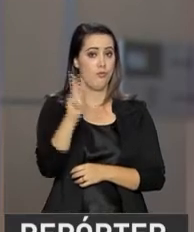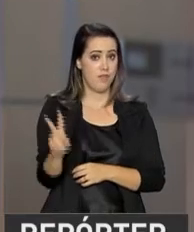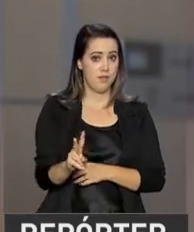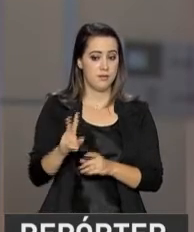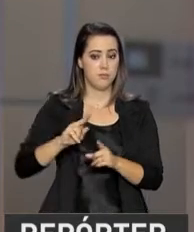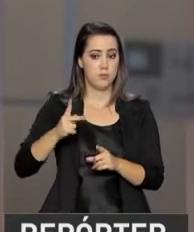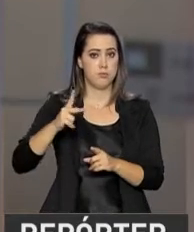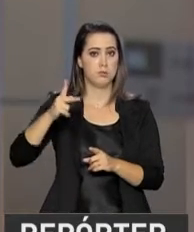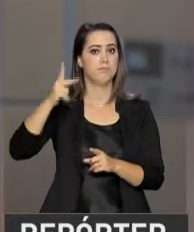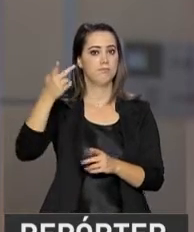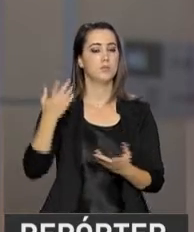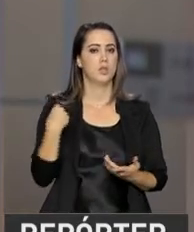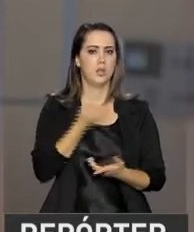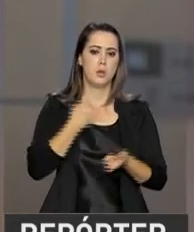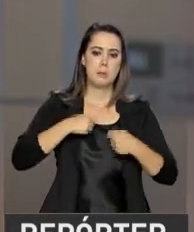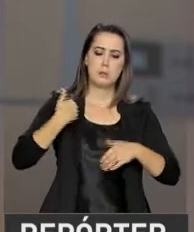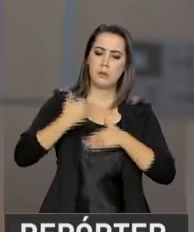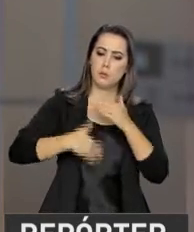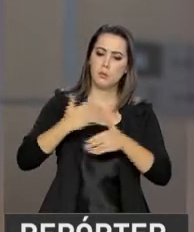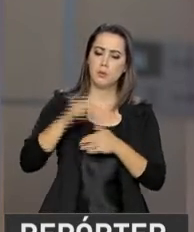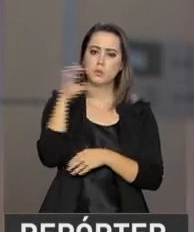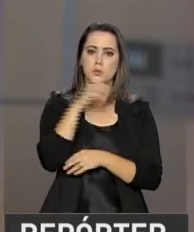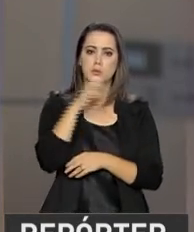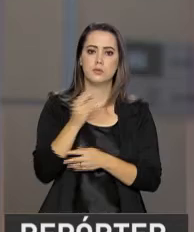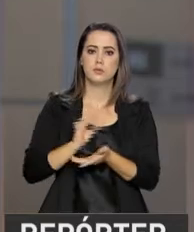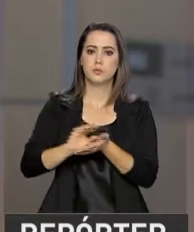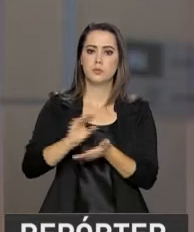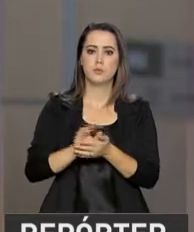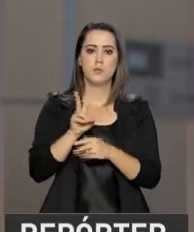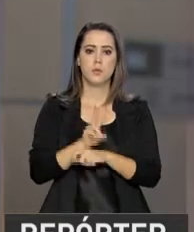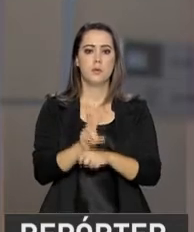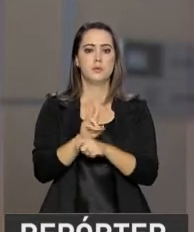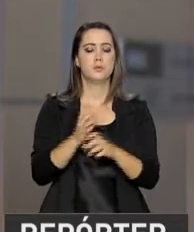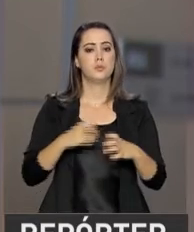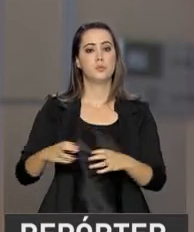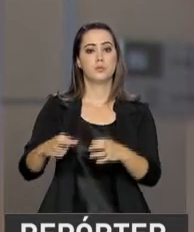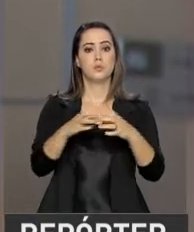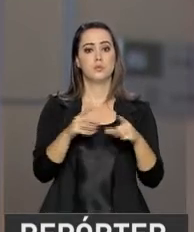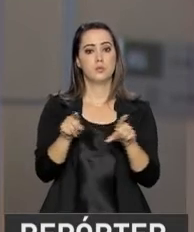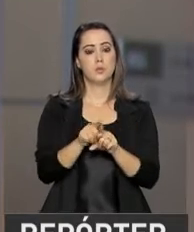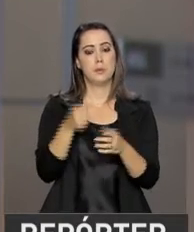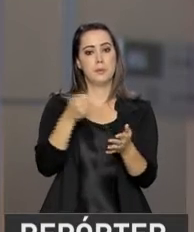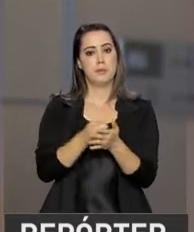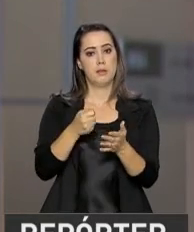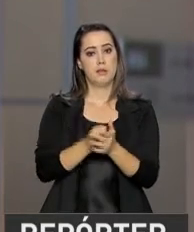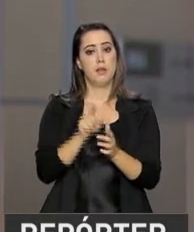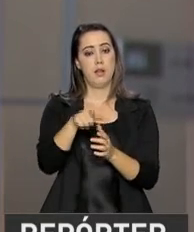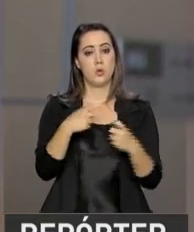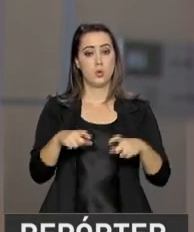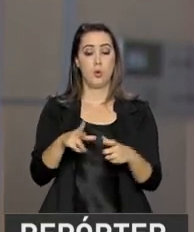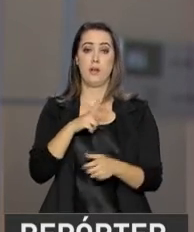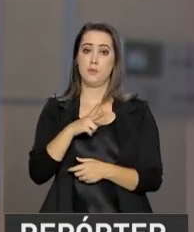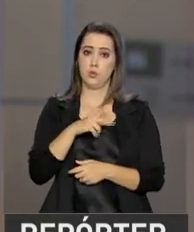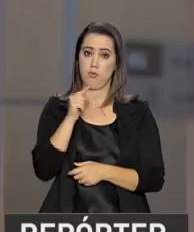basicamente que nós temos que acelerar investir pra proteger bem essa área pagar as terras privadas que ela tem e